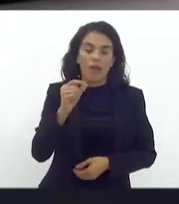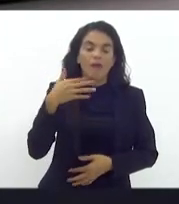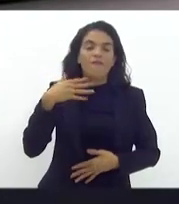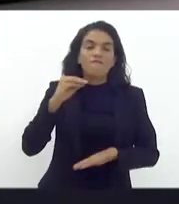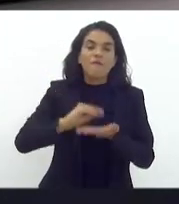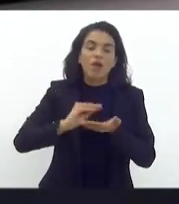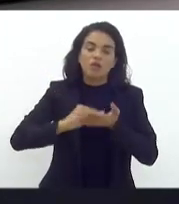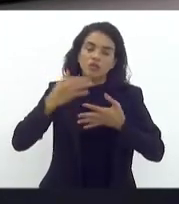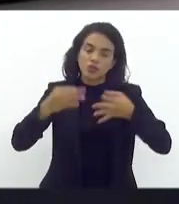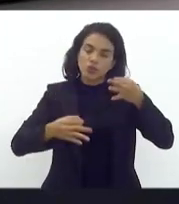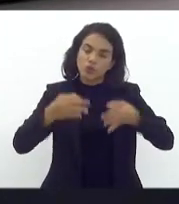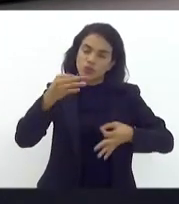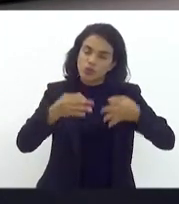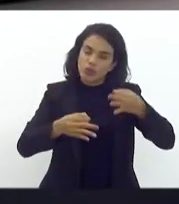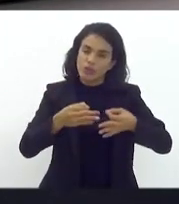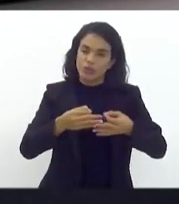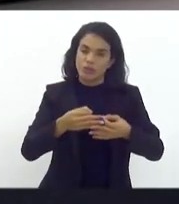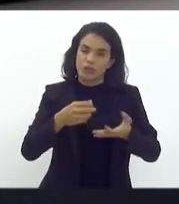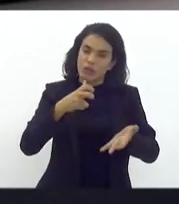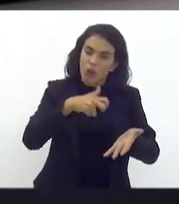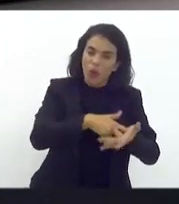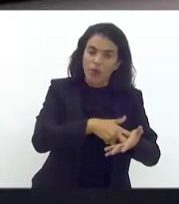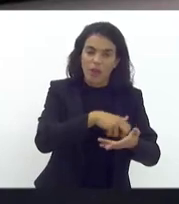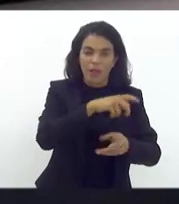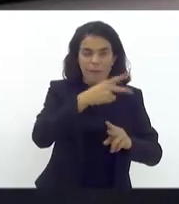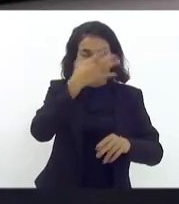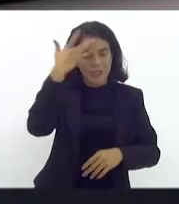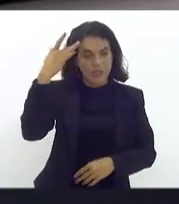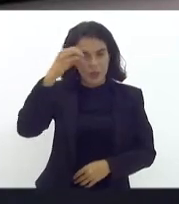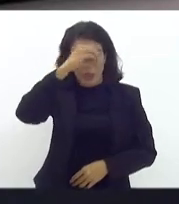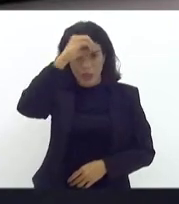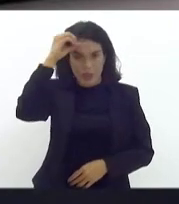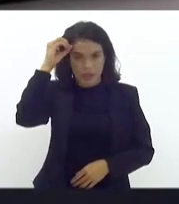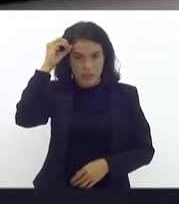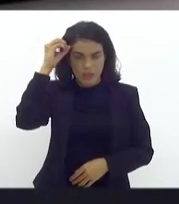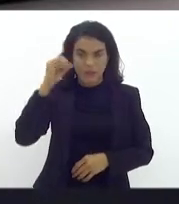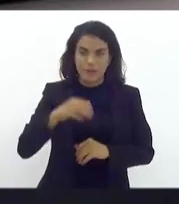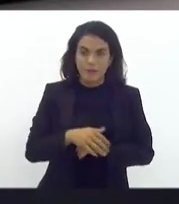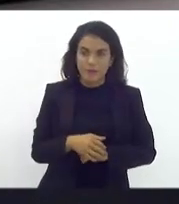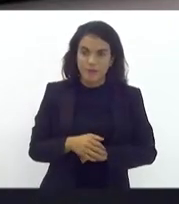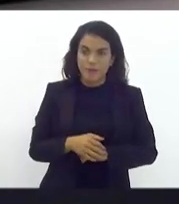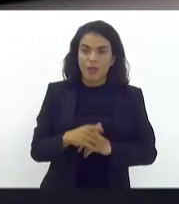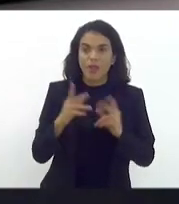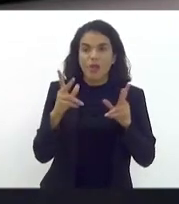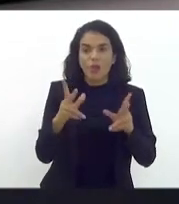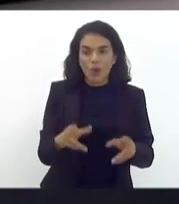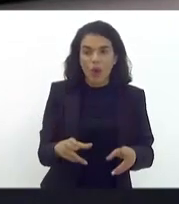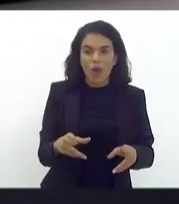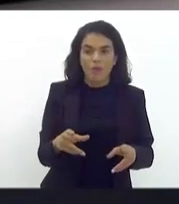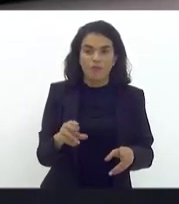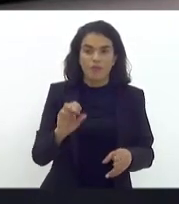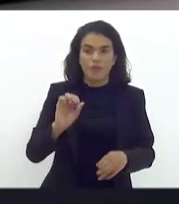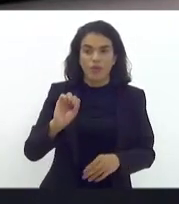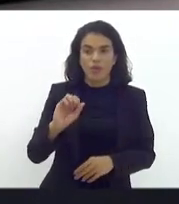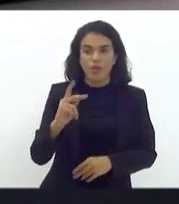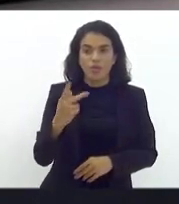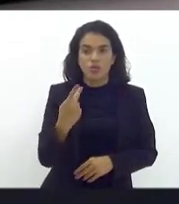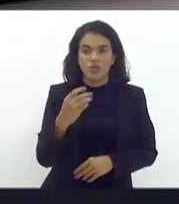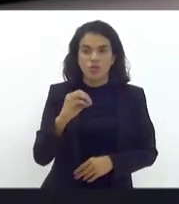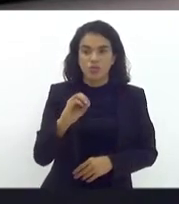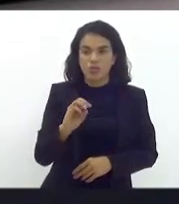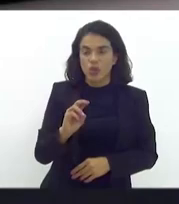reconhecimentos absolutamente que deveriam ser colocados no lixo como showap por